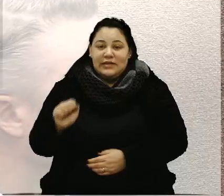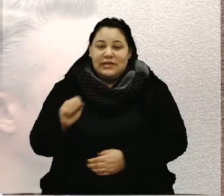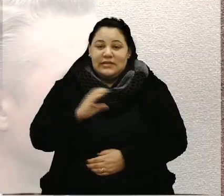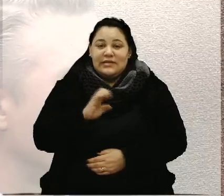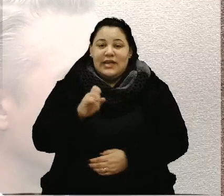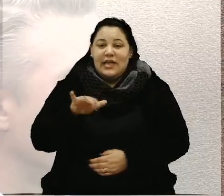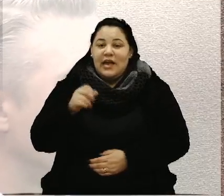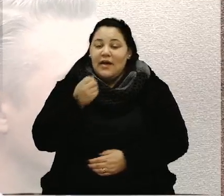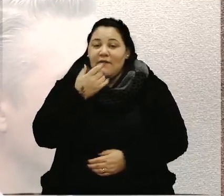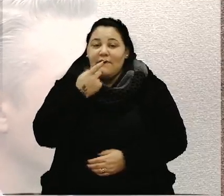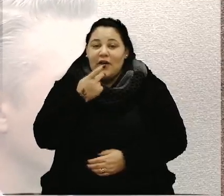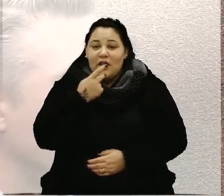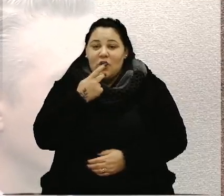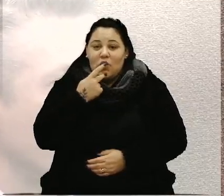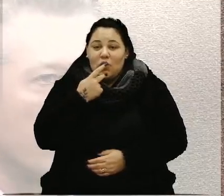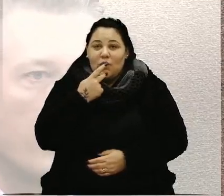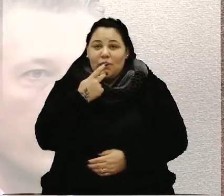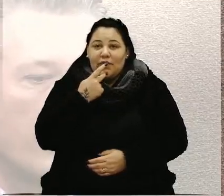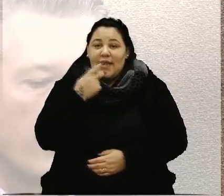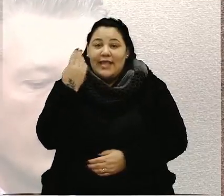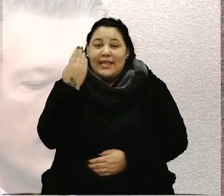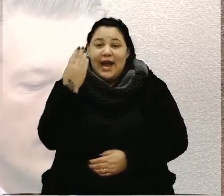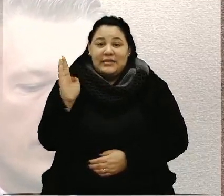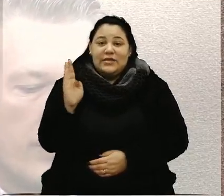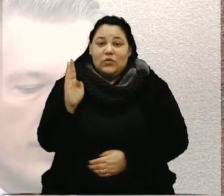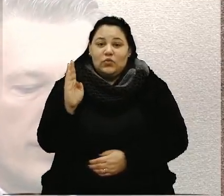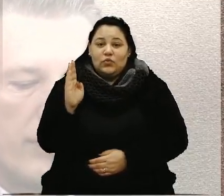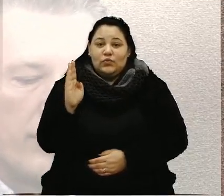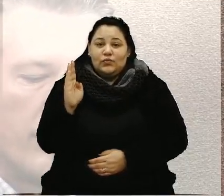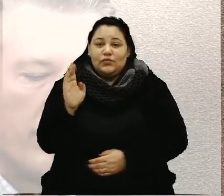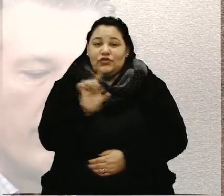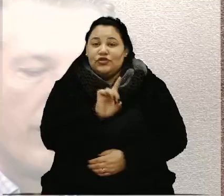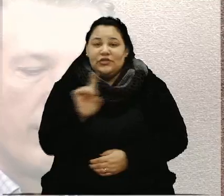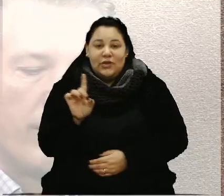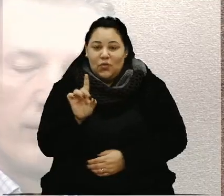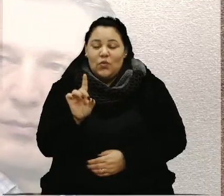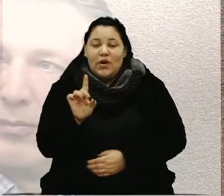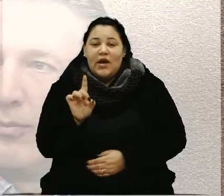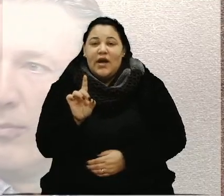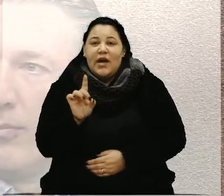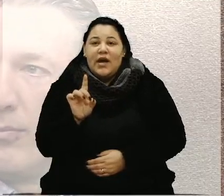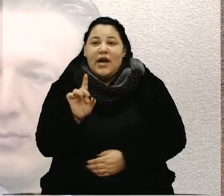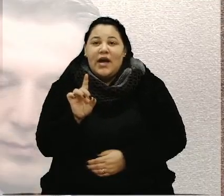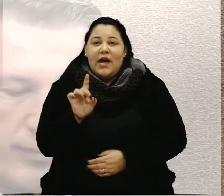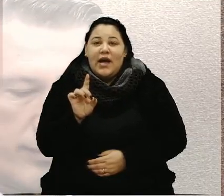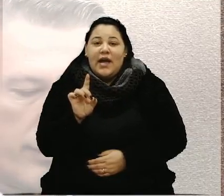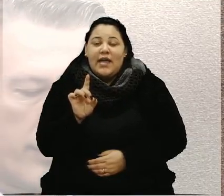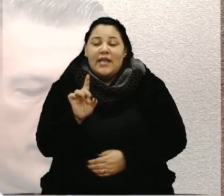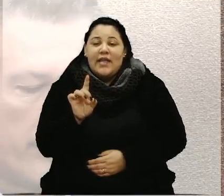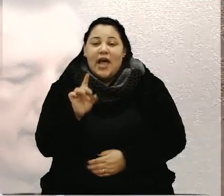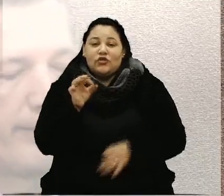injustiça. O momento mais sagrado que eu considero é comer juntos, a refeição. E ele,